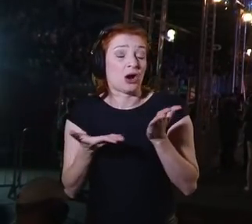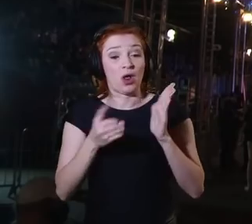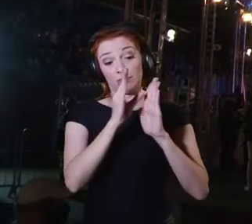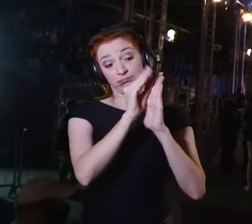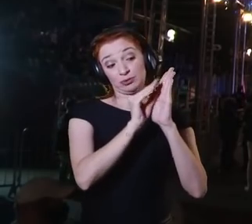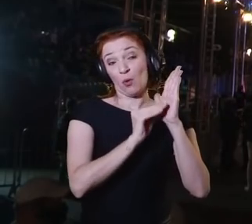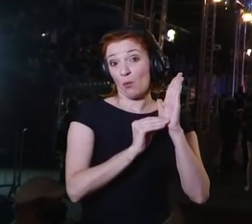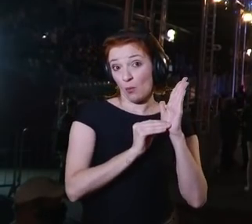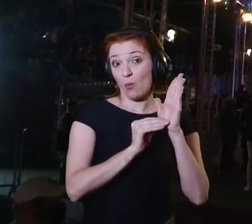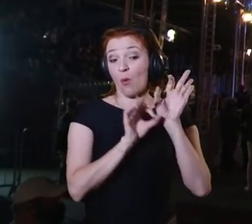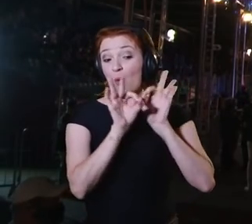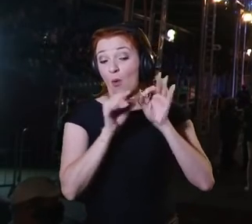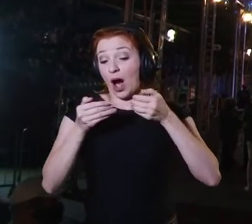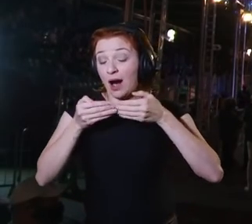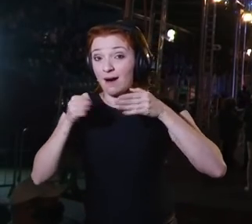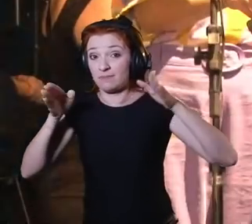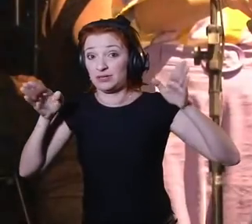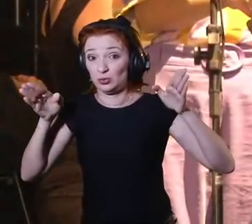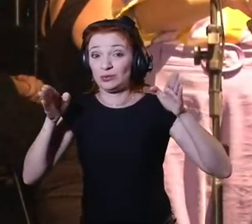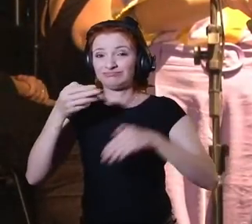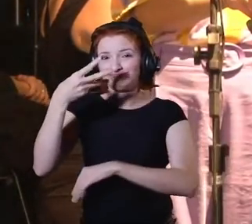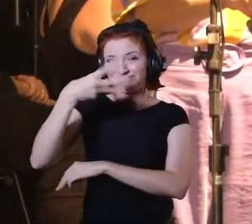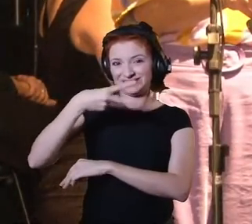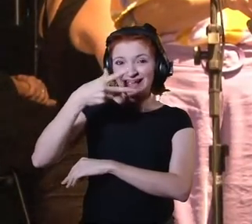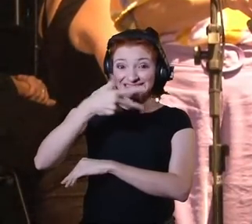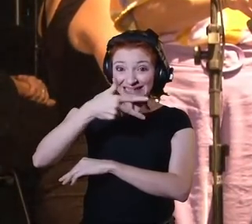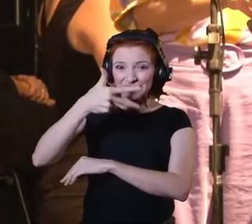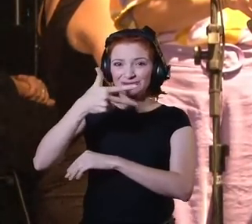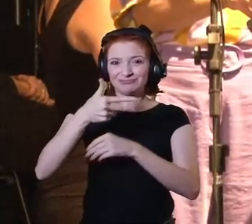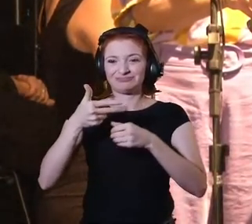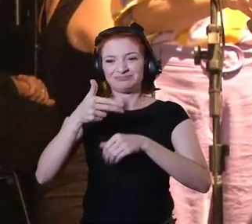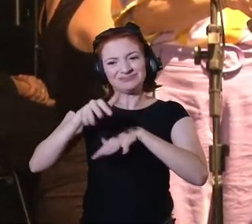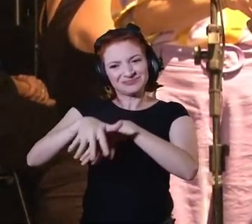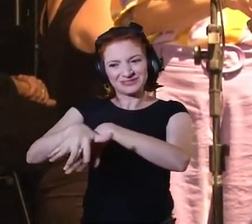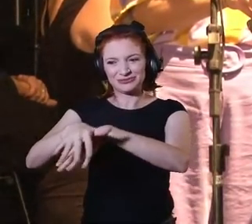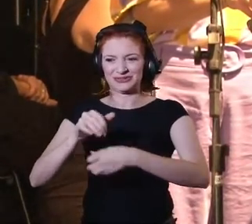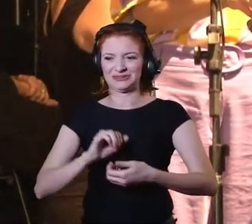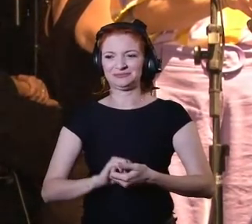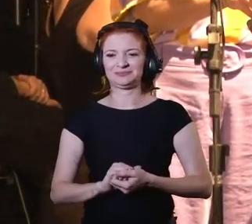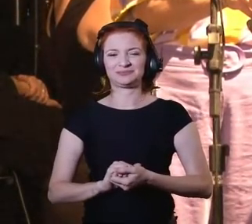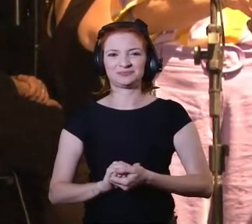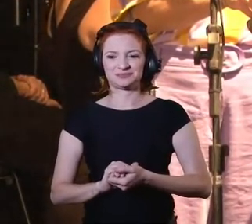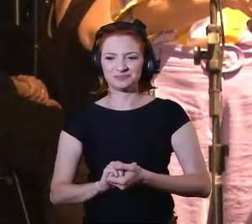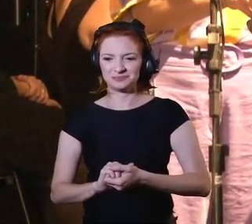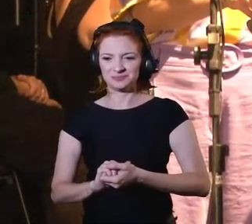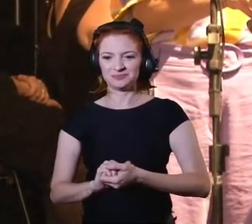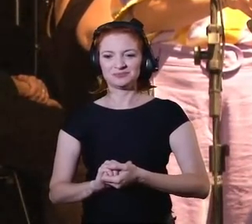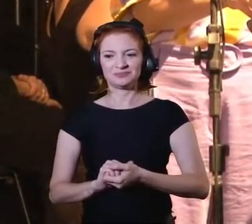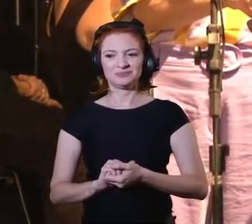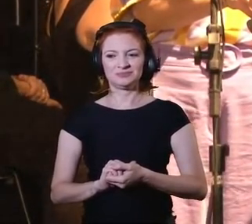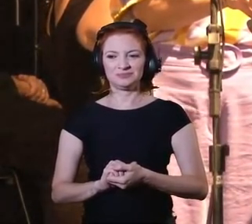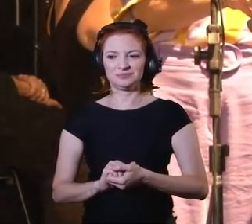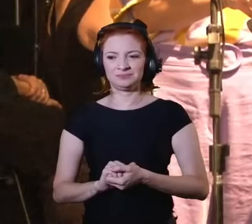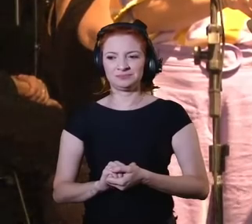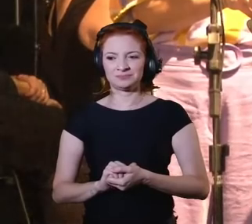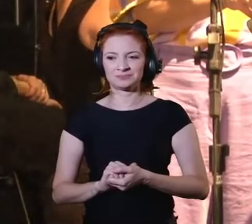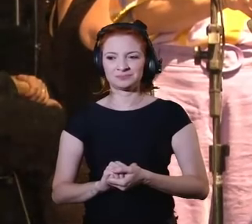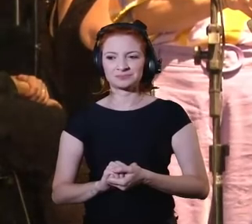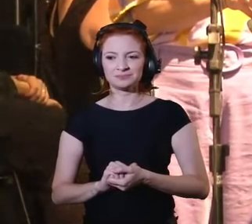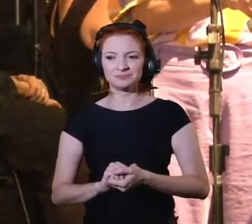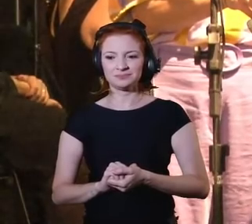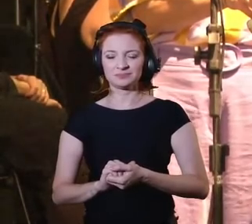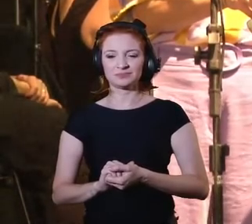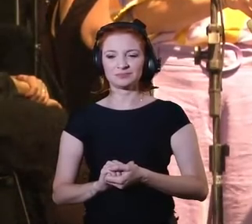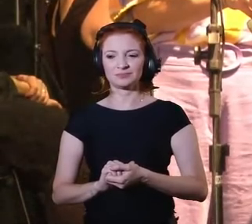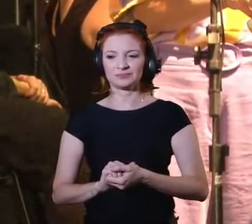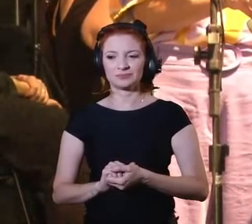abertura de início desse desfile, que é o de número 3. Seja bem-vindo. Para isso, as pessoas oferecem preces para agradar